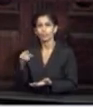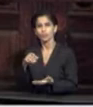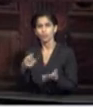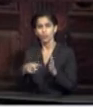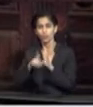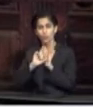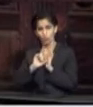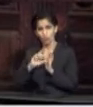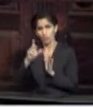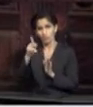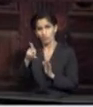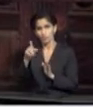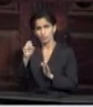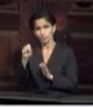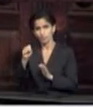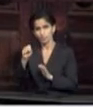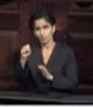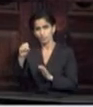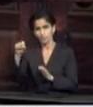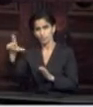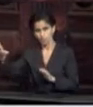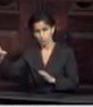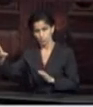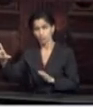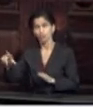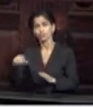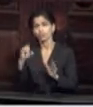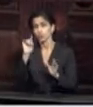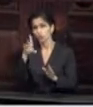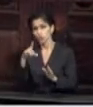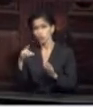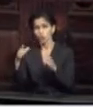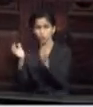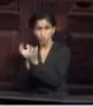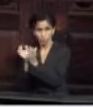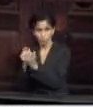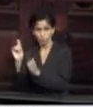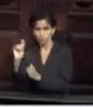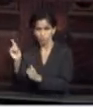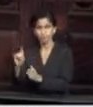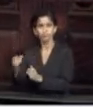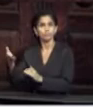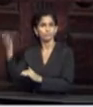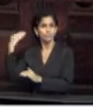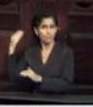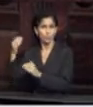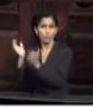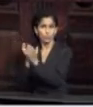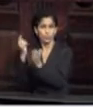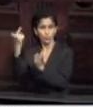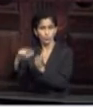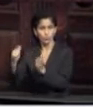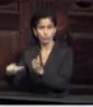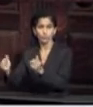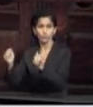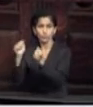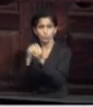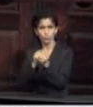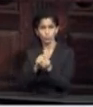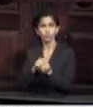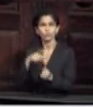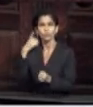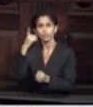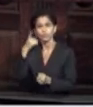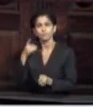PSOL e outros partidos políticos, porque não foi apenas o PSOL, realizaram um ato em defesa do mandato do deputado federal